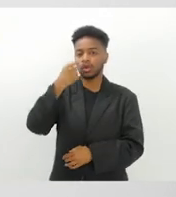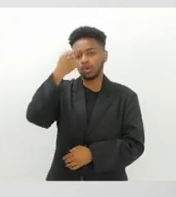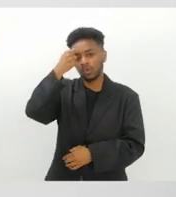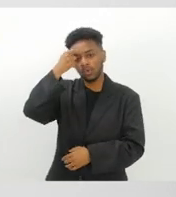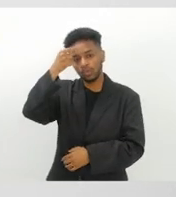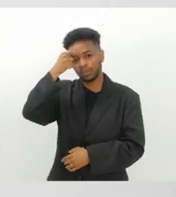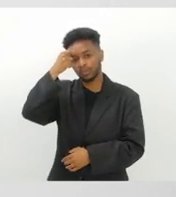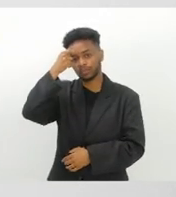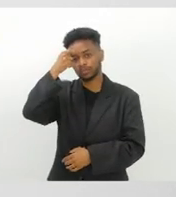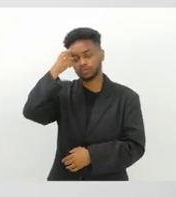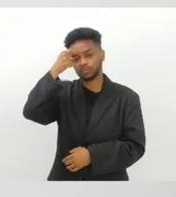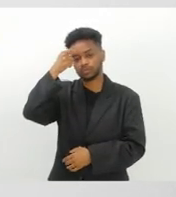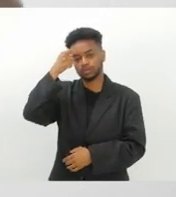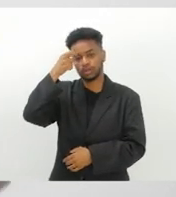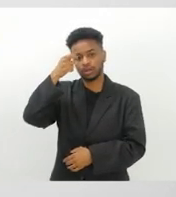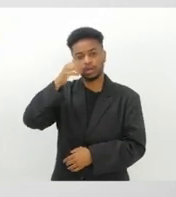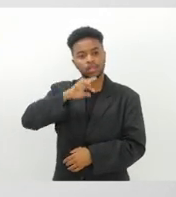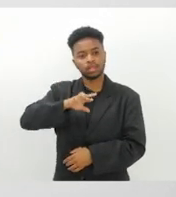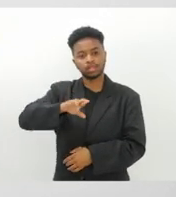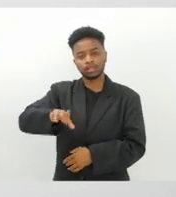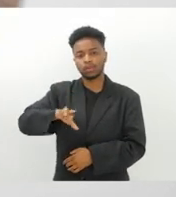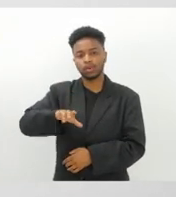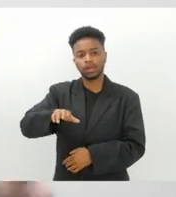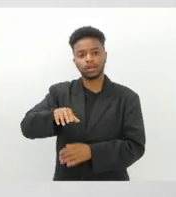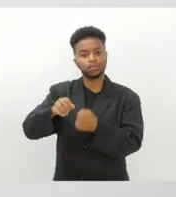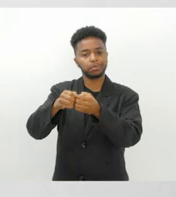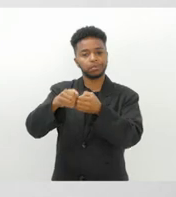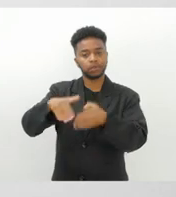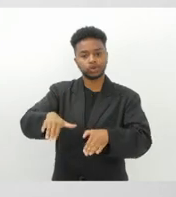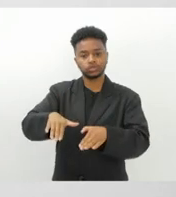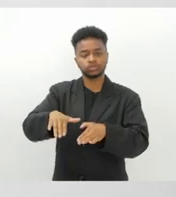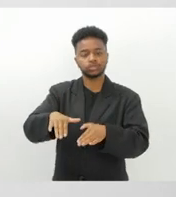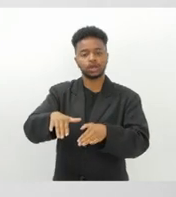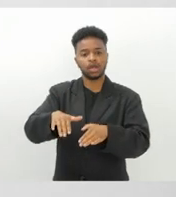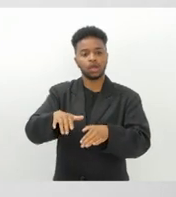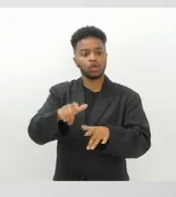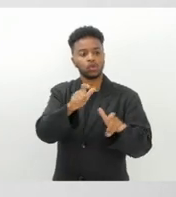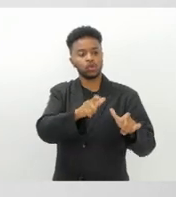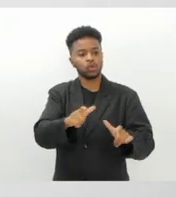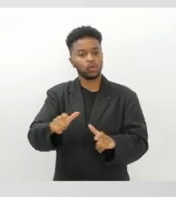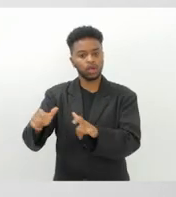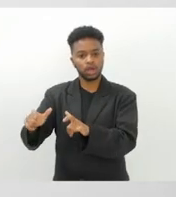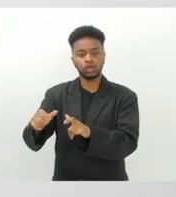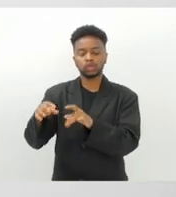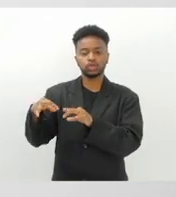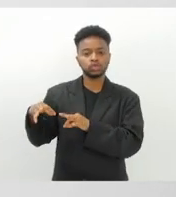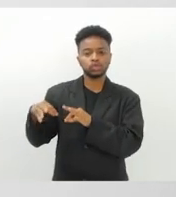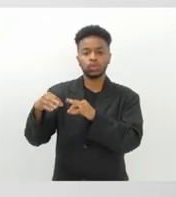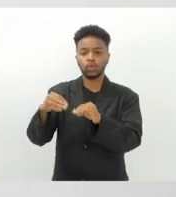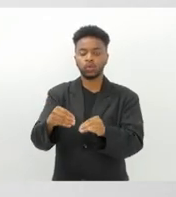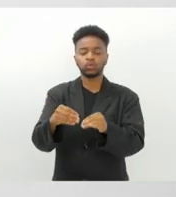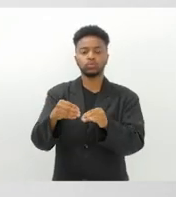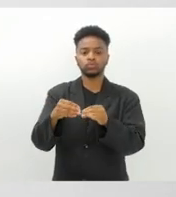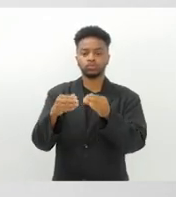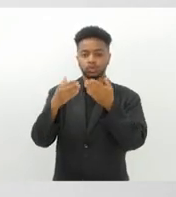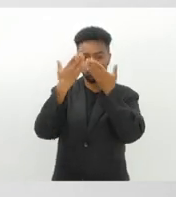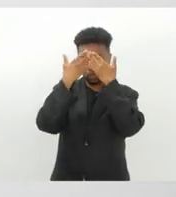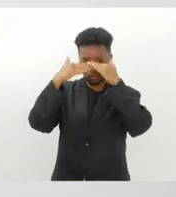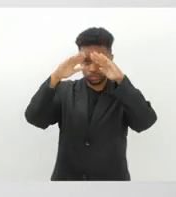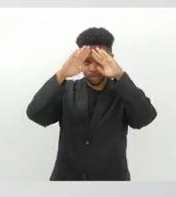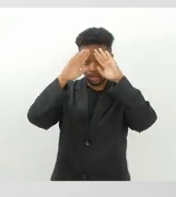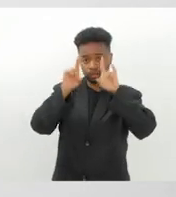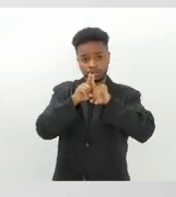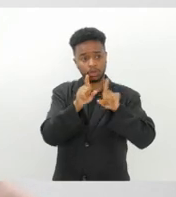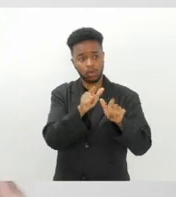consciência que não sabote os recursos que os orixás, voduns e quisses encantados disponibilizam para a